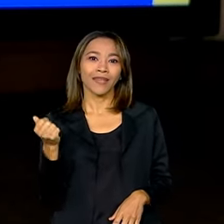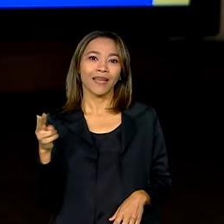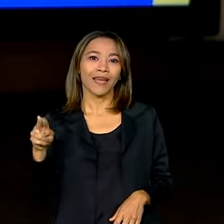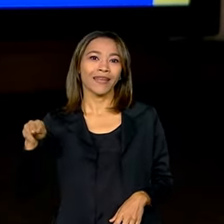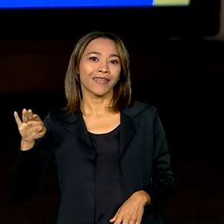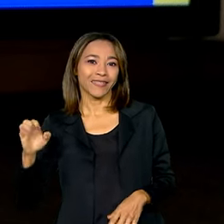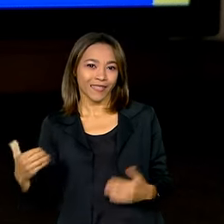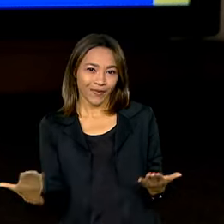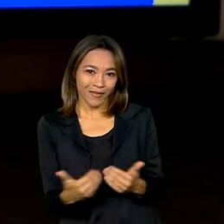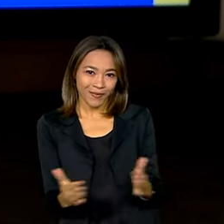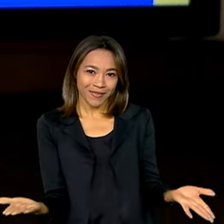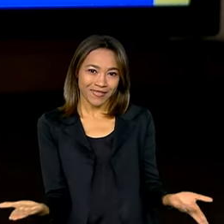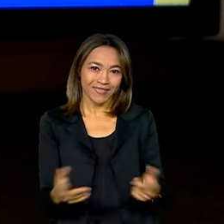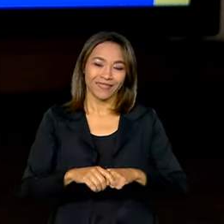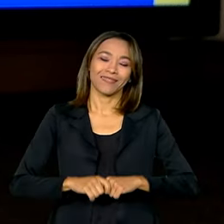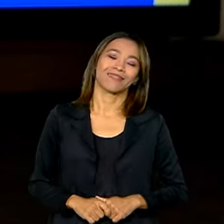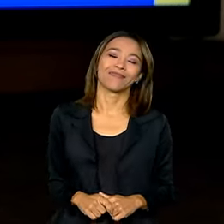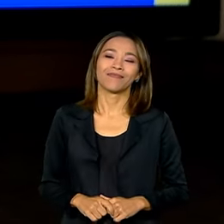Dia, Ministro.